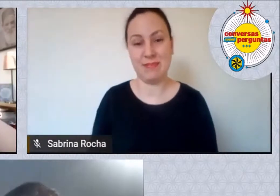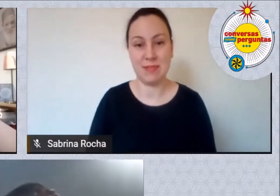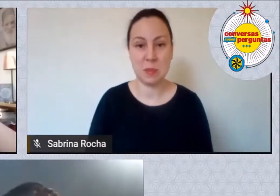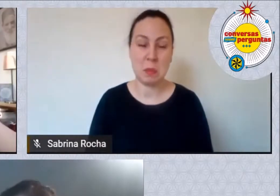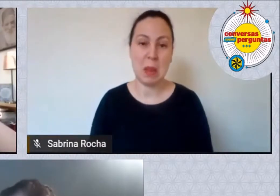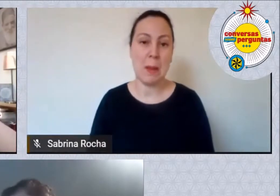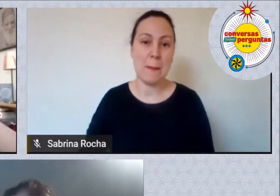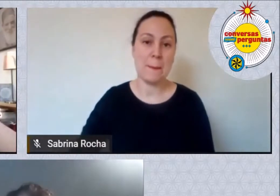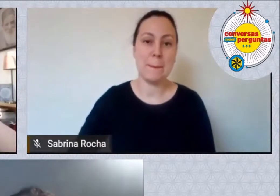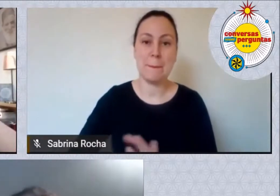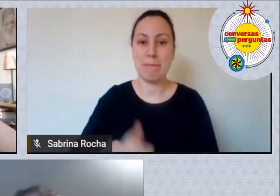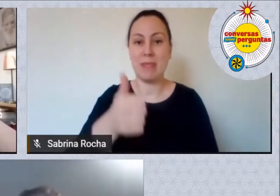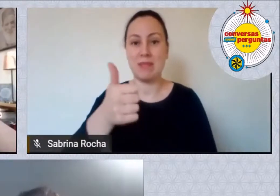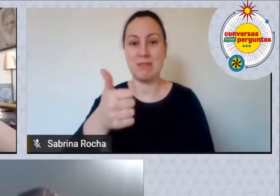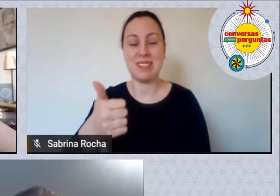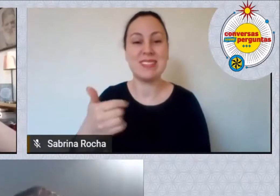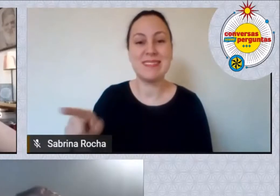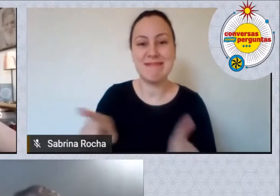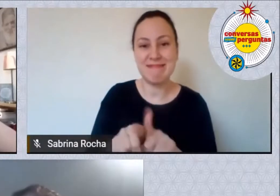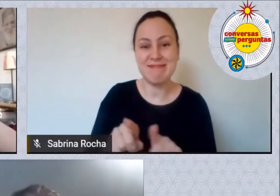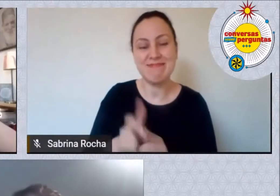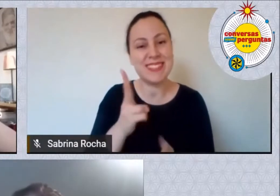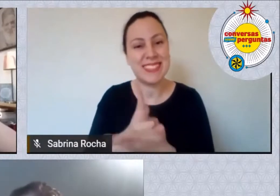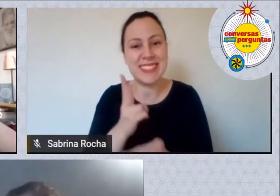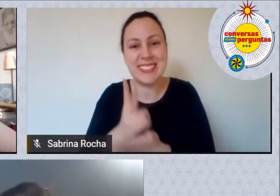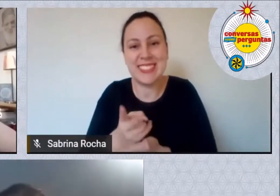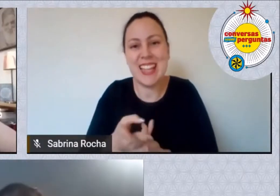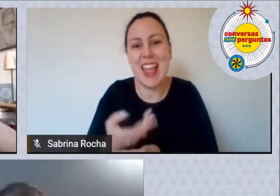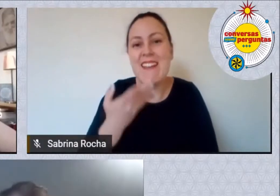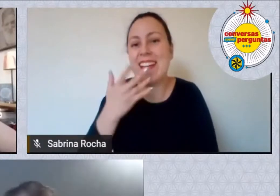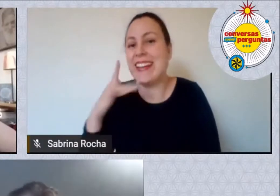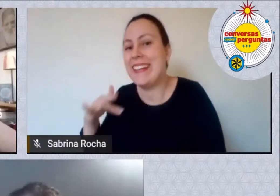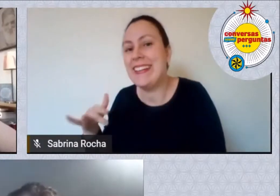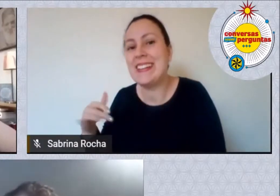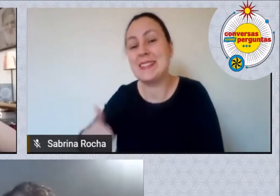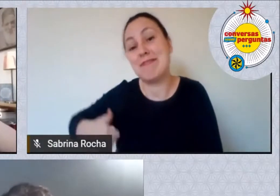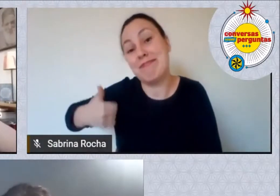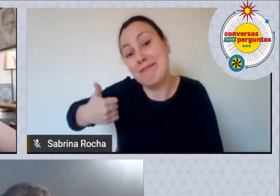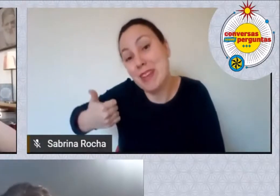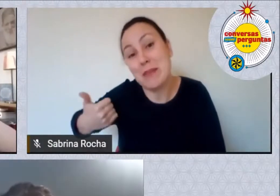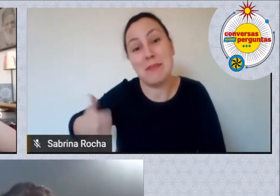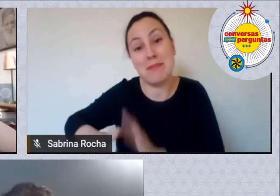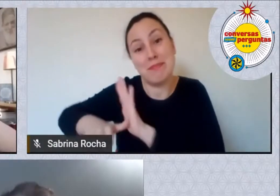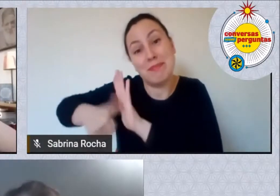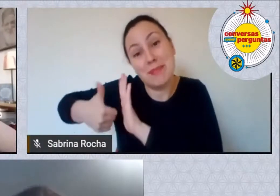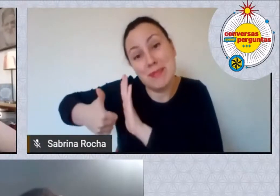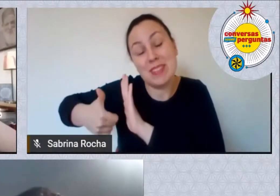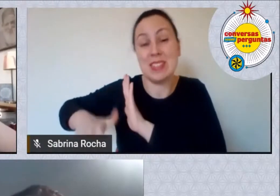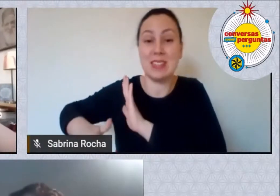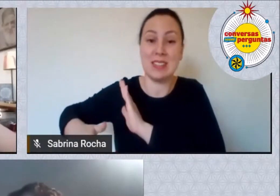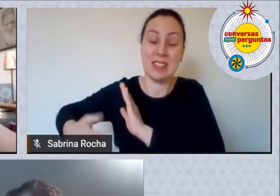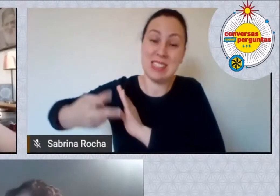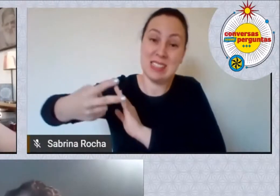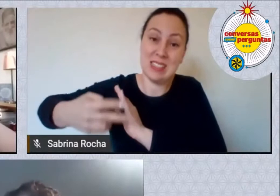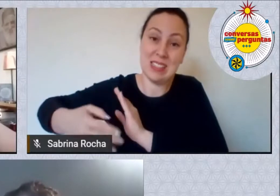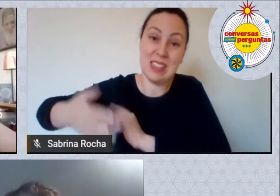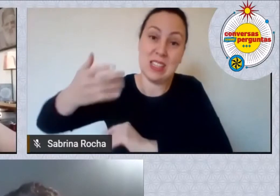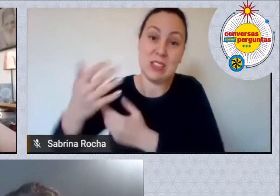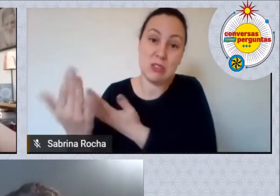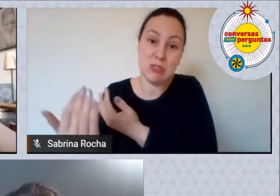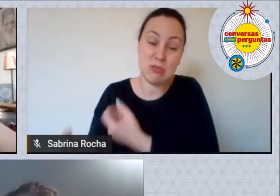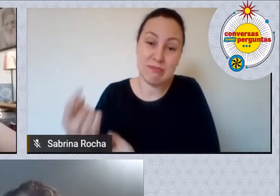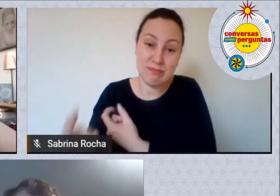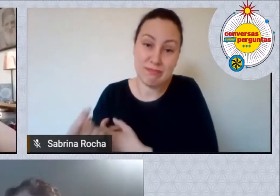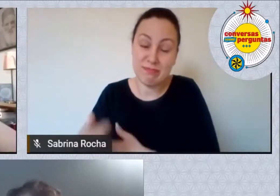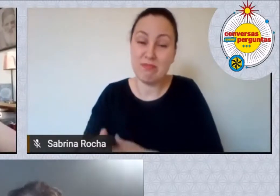e somos principiantes. A cada momento, a cada infância, a cada juventude, a cada envelhecer, somos principiantes nessa